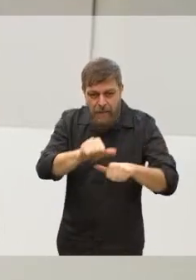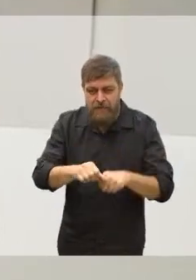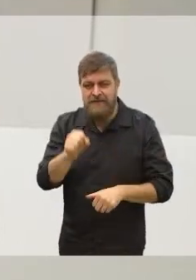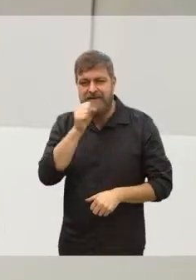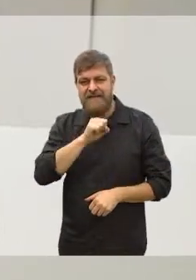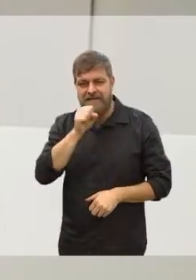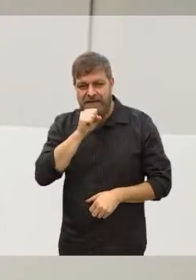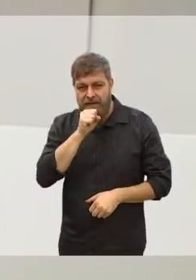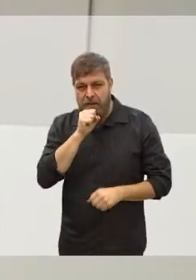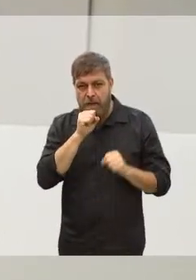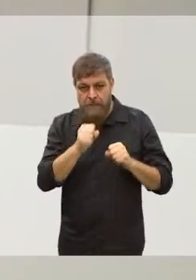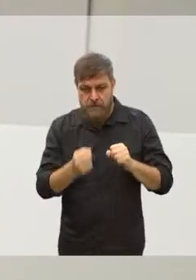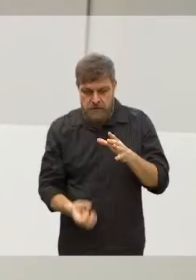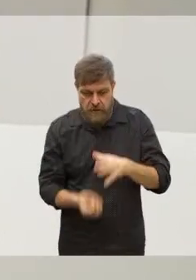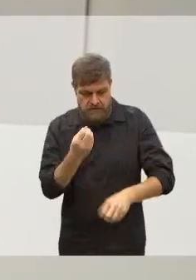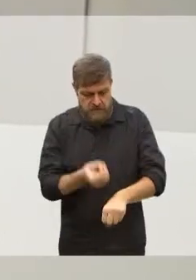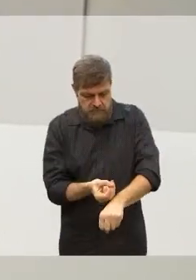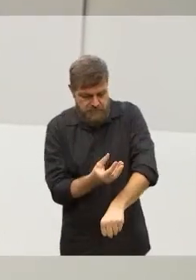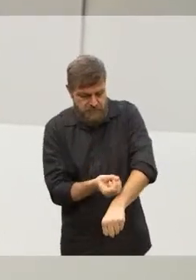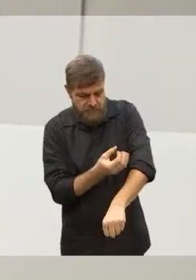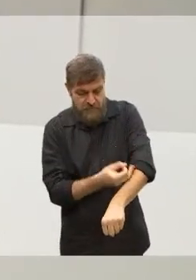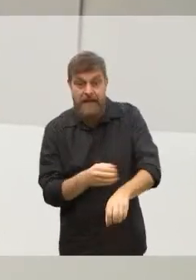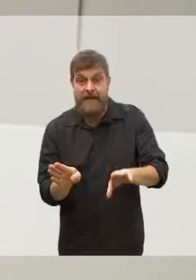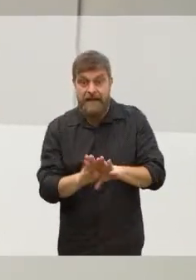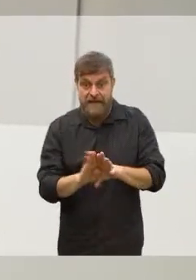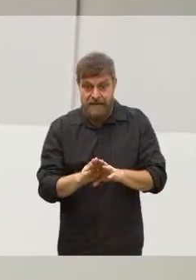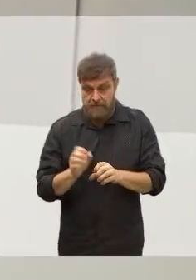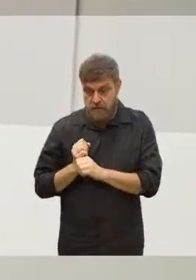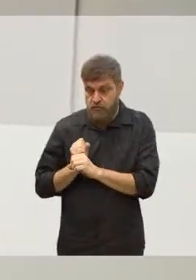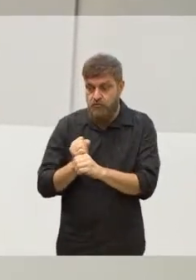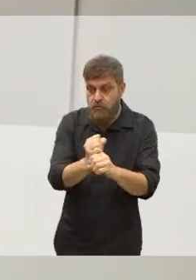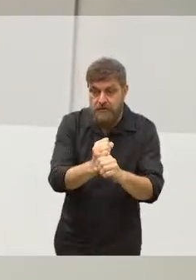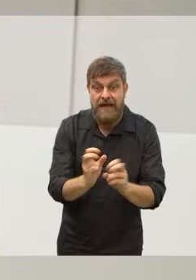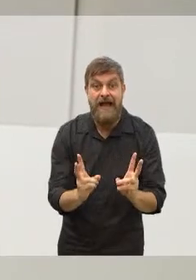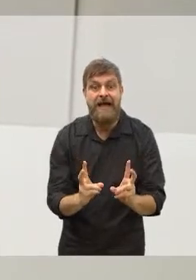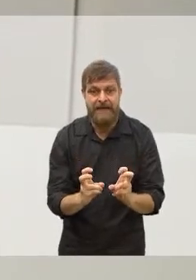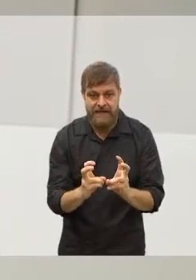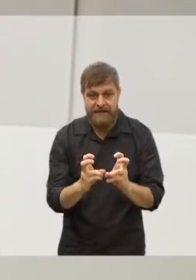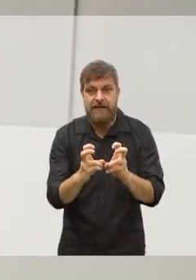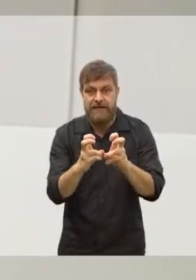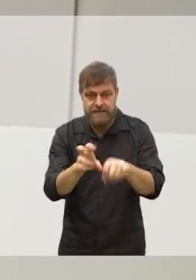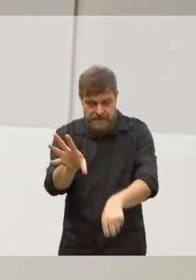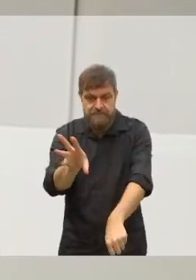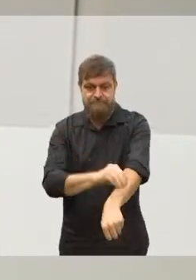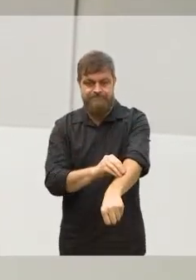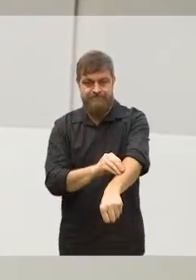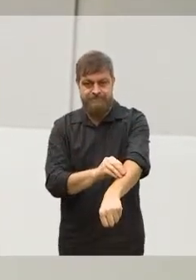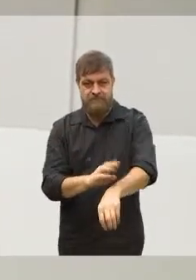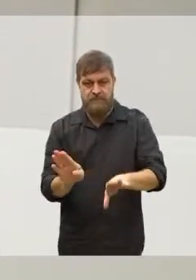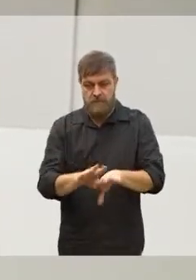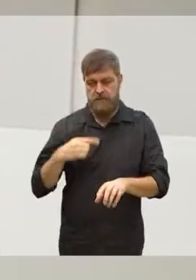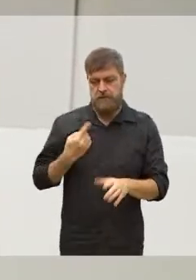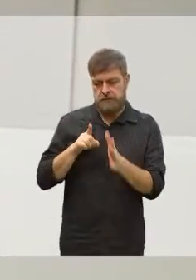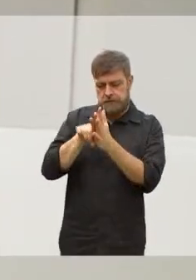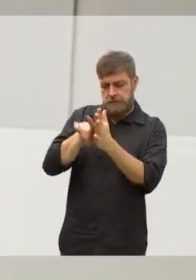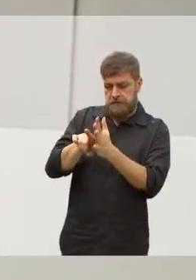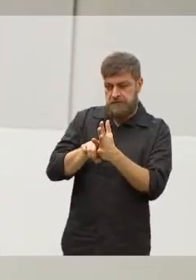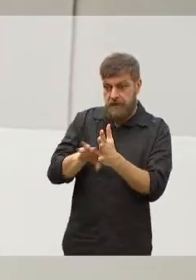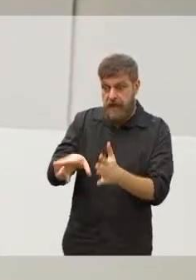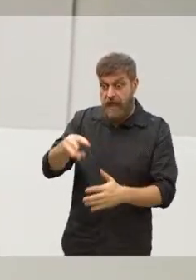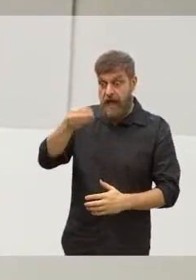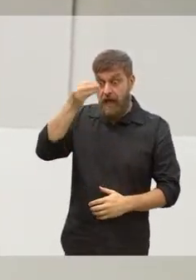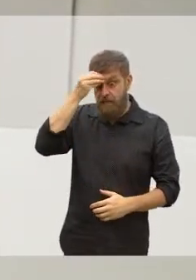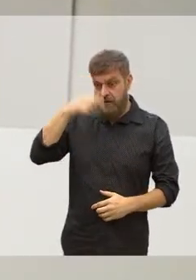pode causar mancha e até câncer a longo prazo. Tá? Então, nós ficamos sabendo dessa pesquisa,